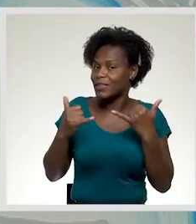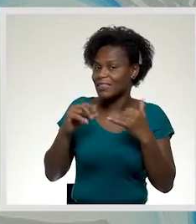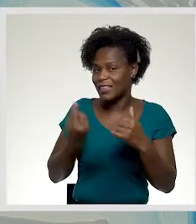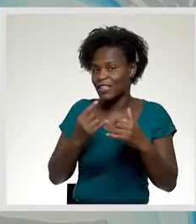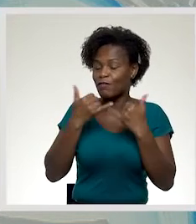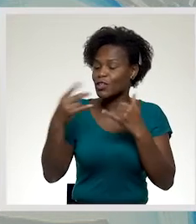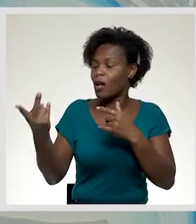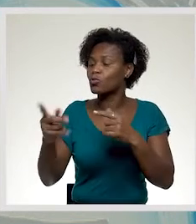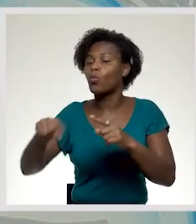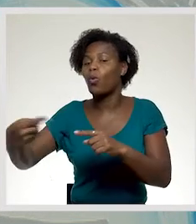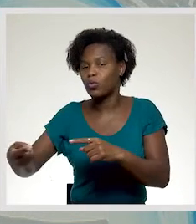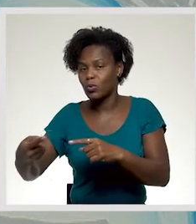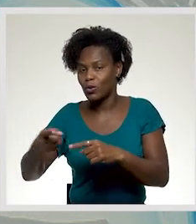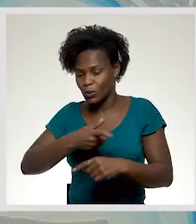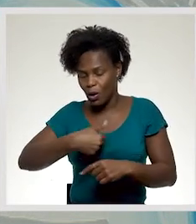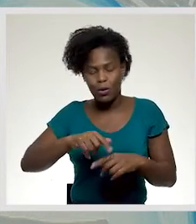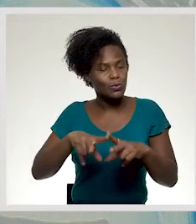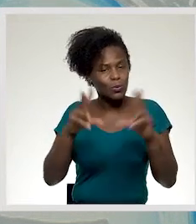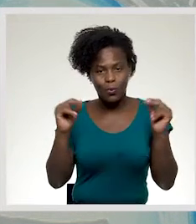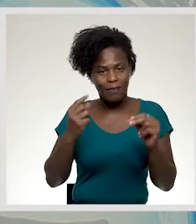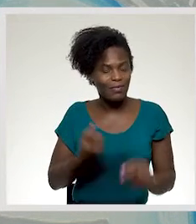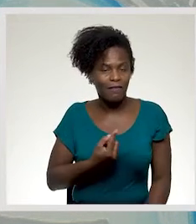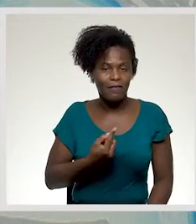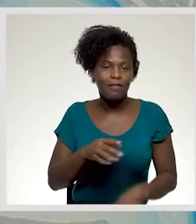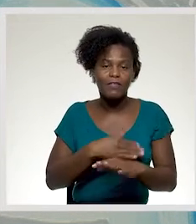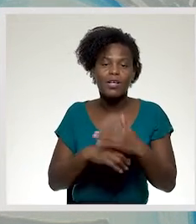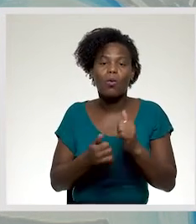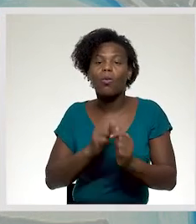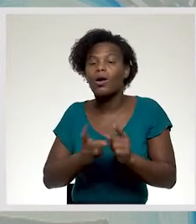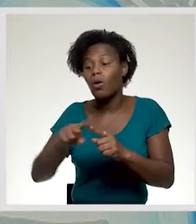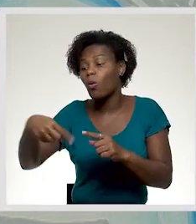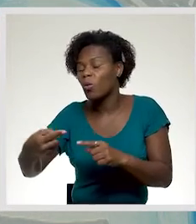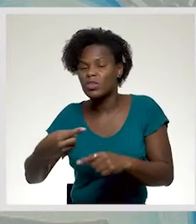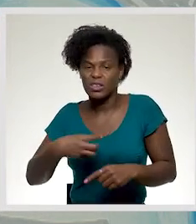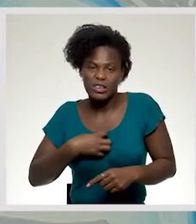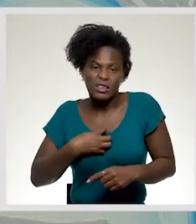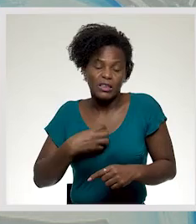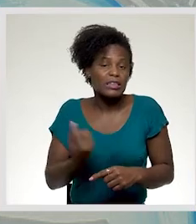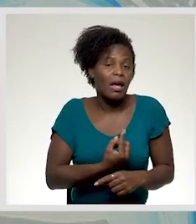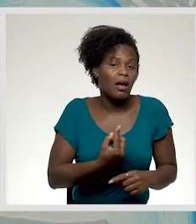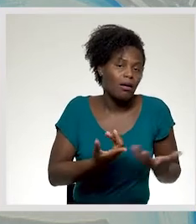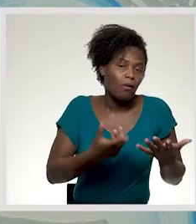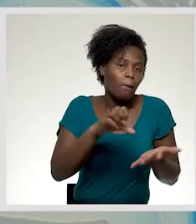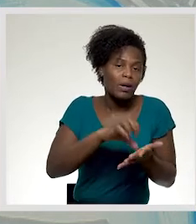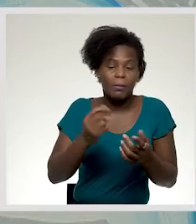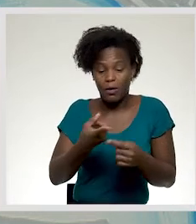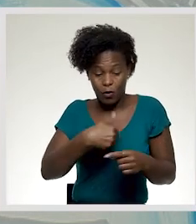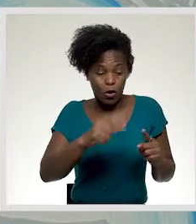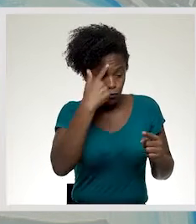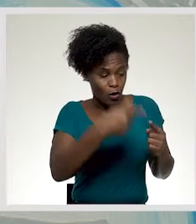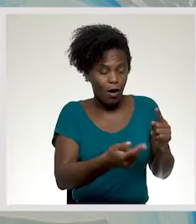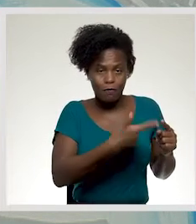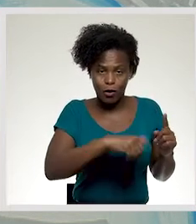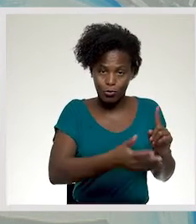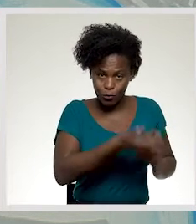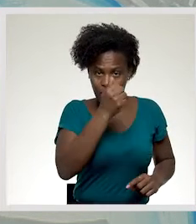seja a felicidade do outro. E nós nunca devemos, então, fazer com que o outro seja o meio para que nós possamos atingir